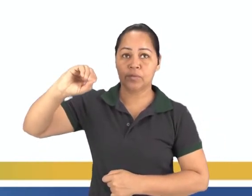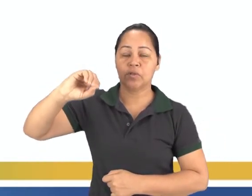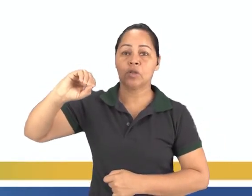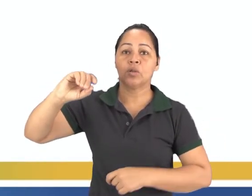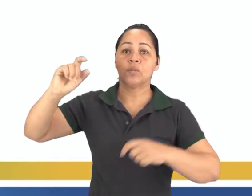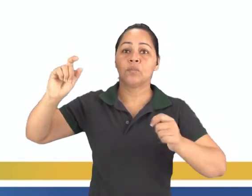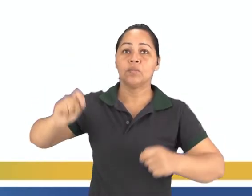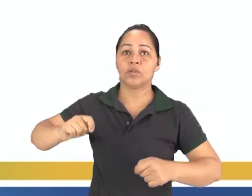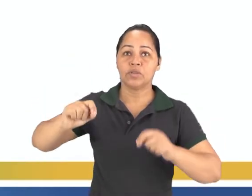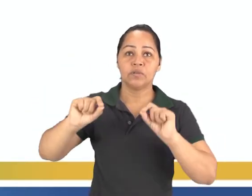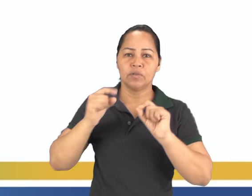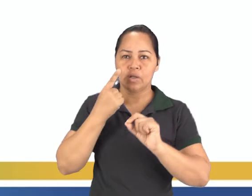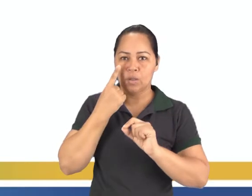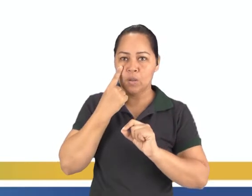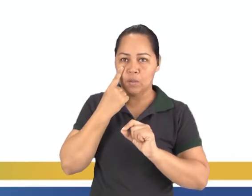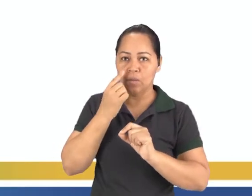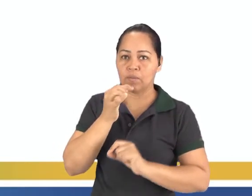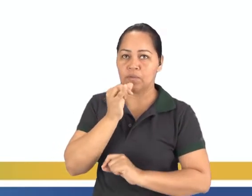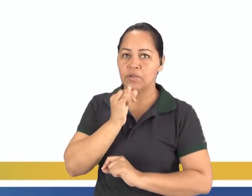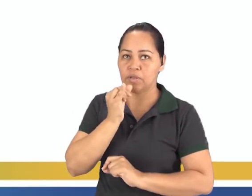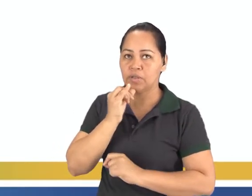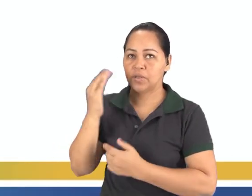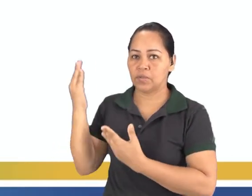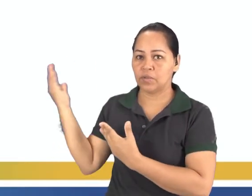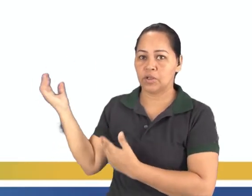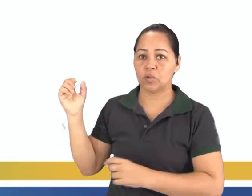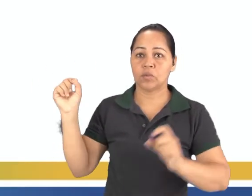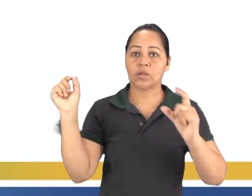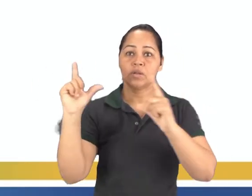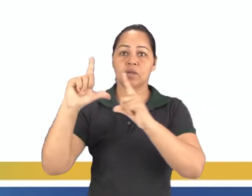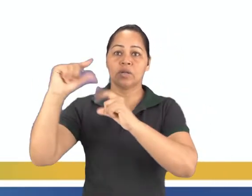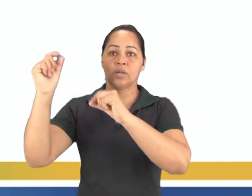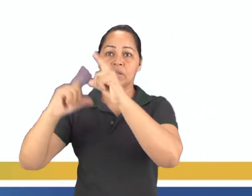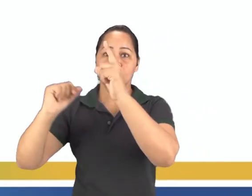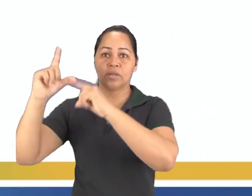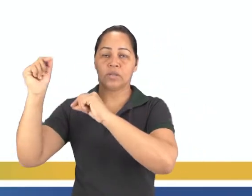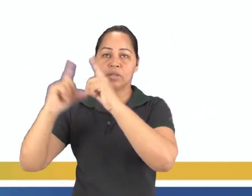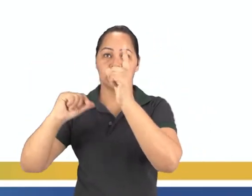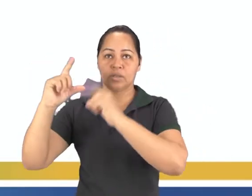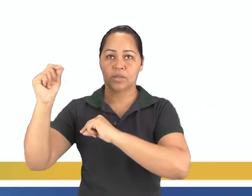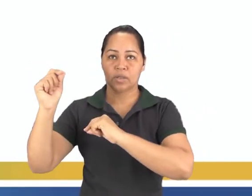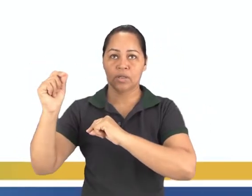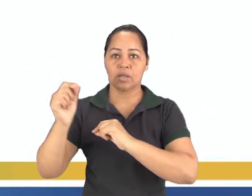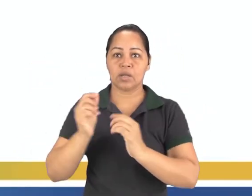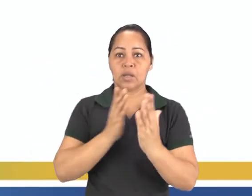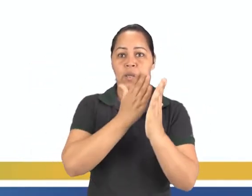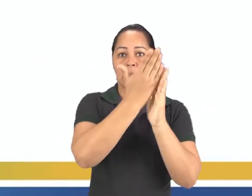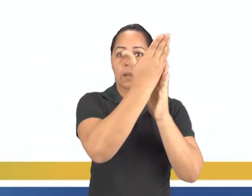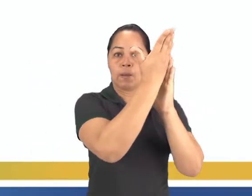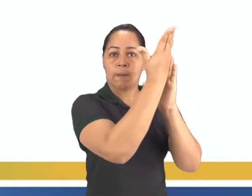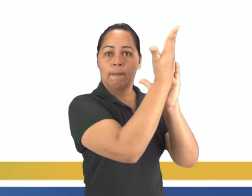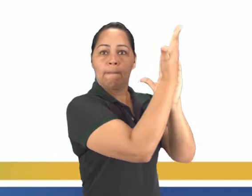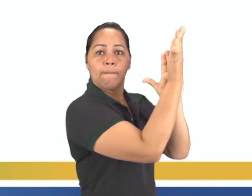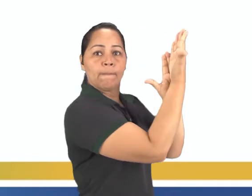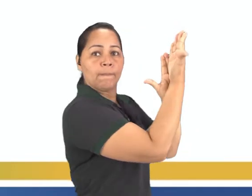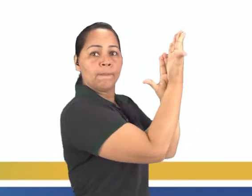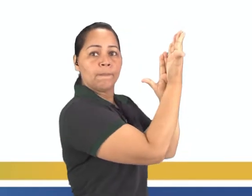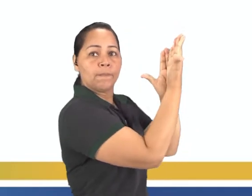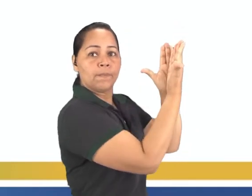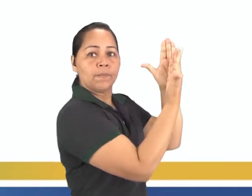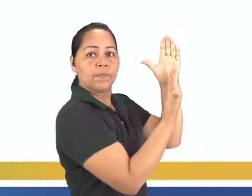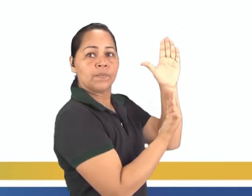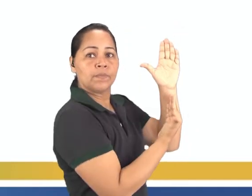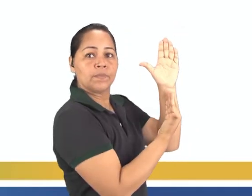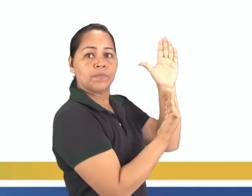e marcar no lado oposto sua posição, mantendo a mesma distância do